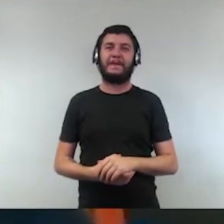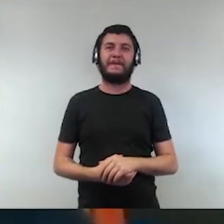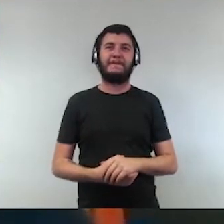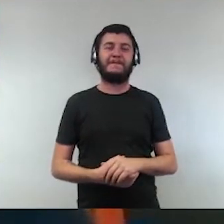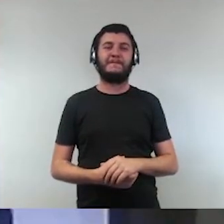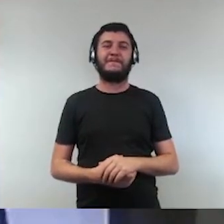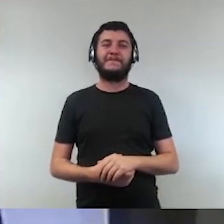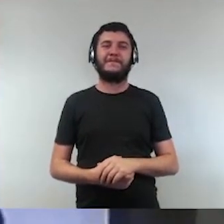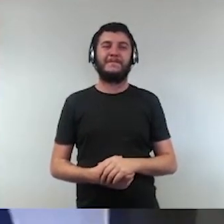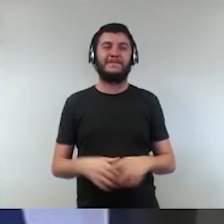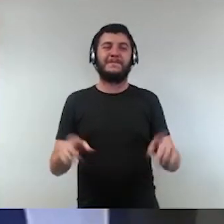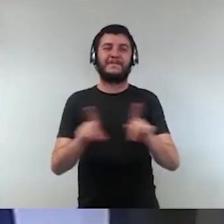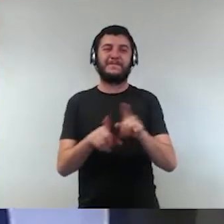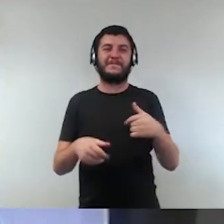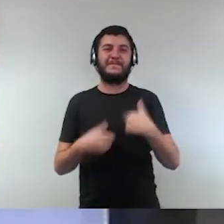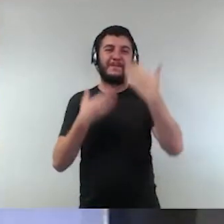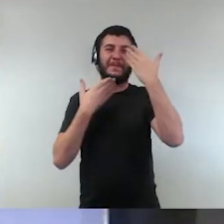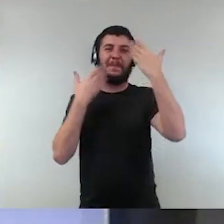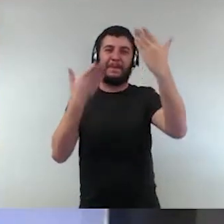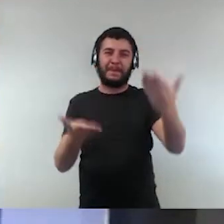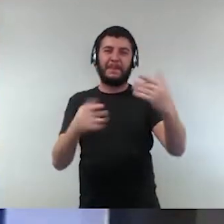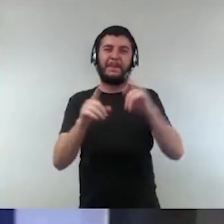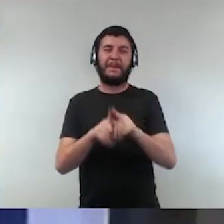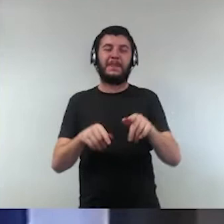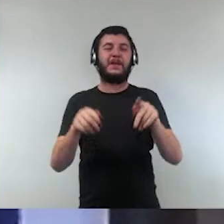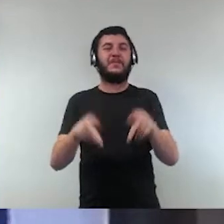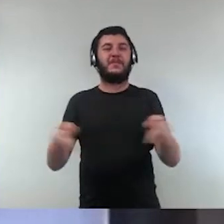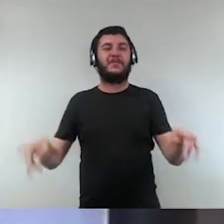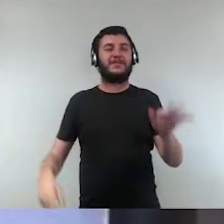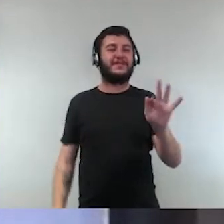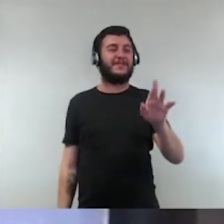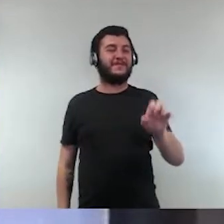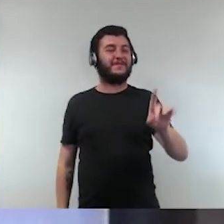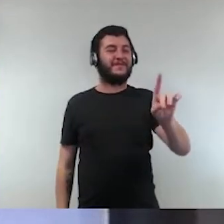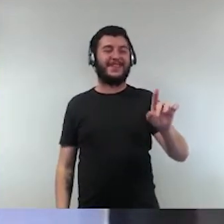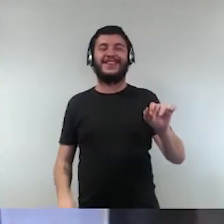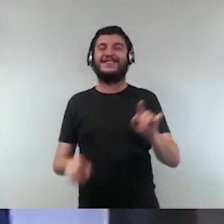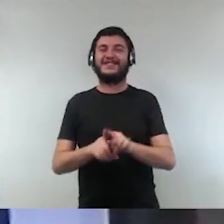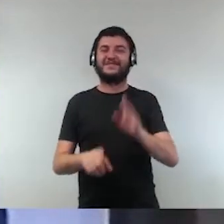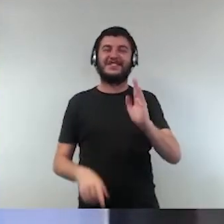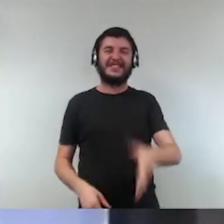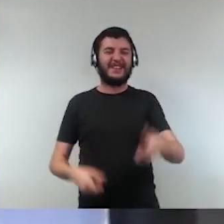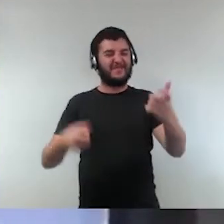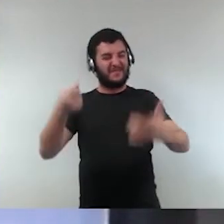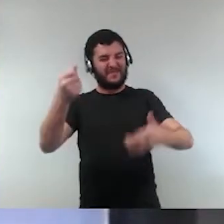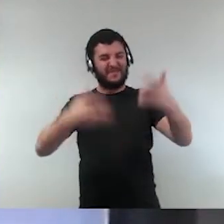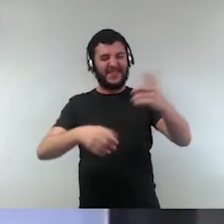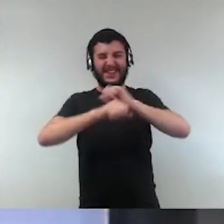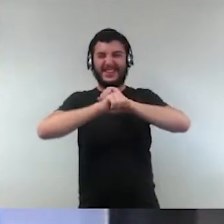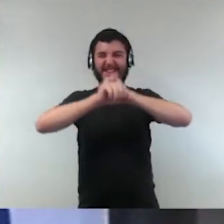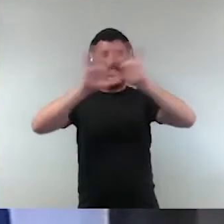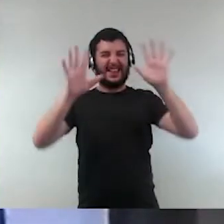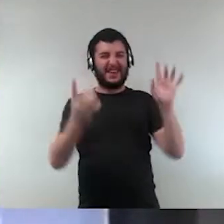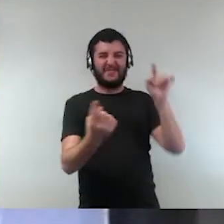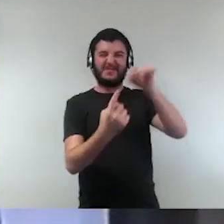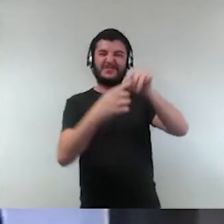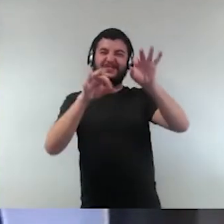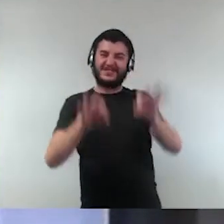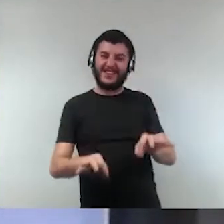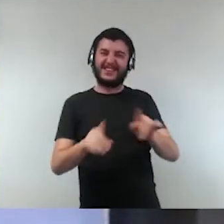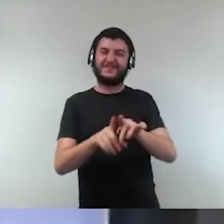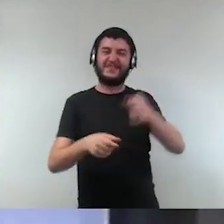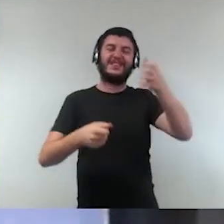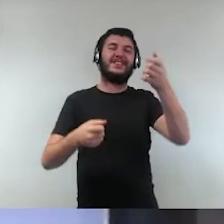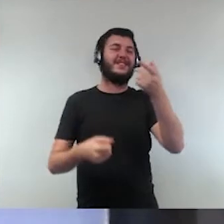Eu agradeço muito a exposição do professor Fred Didier, sempre com a sua clareza e objetividade, lançando luz sobre